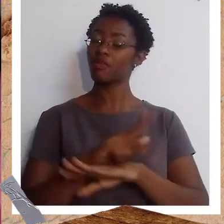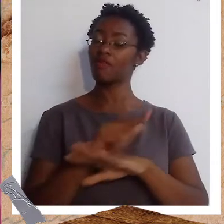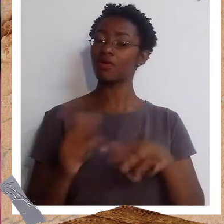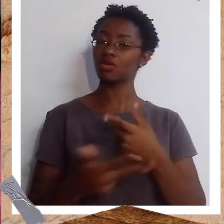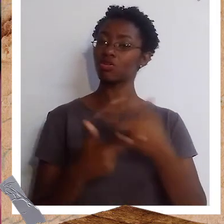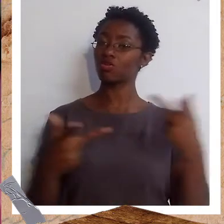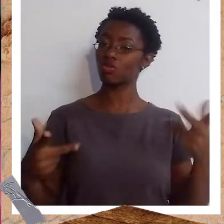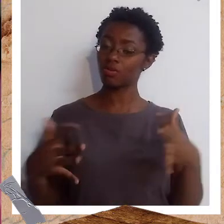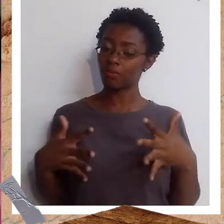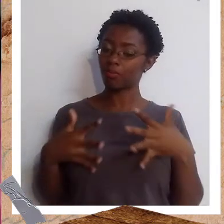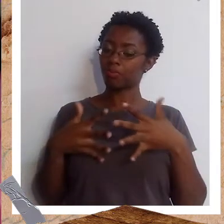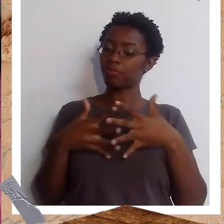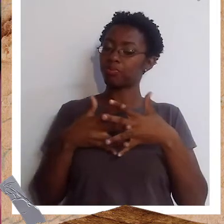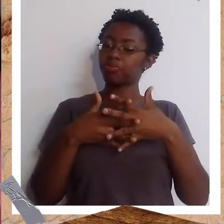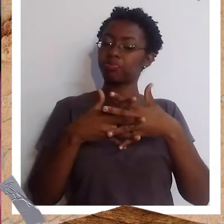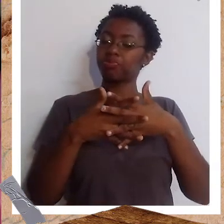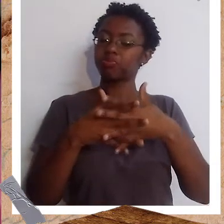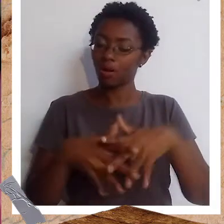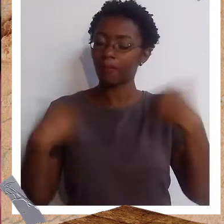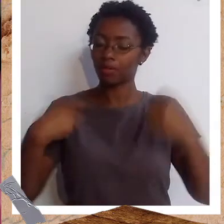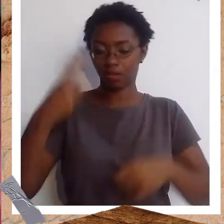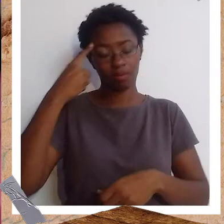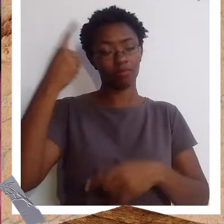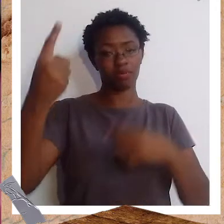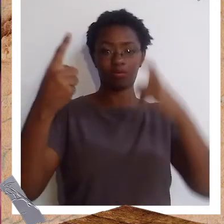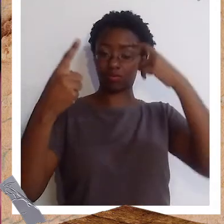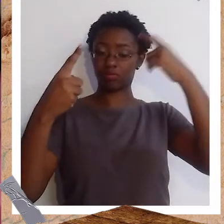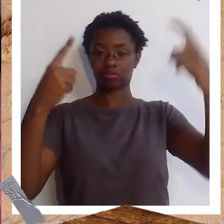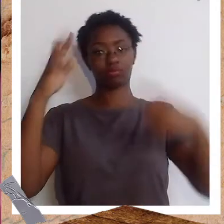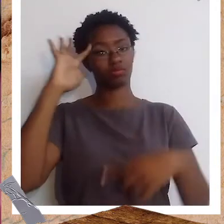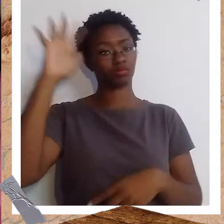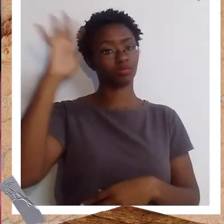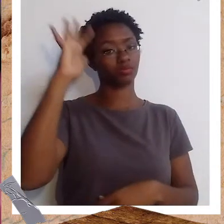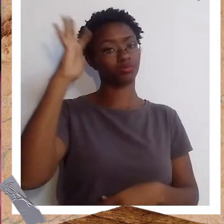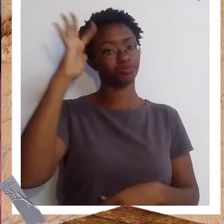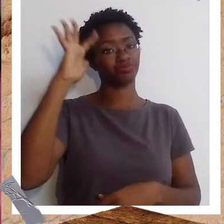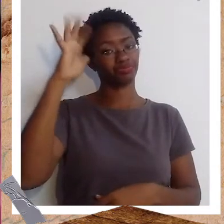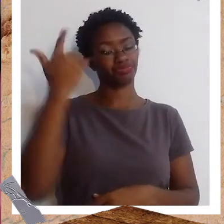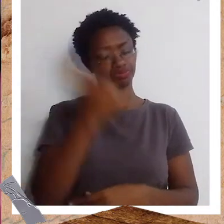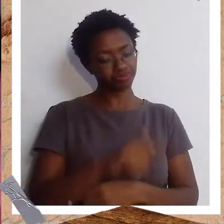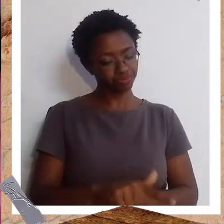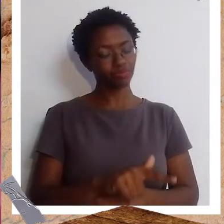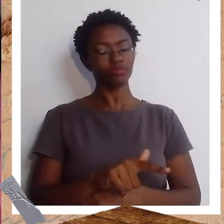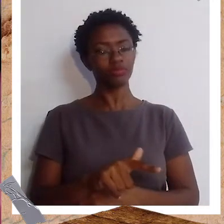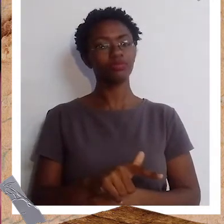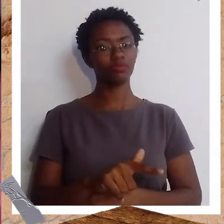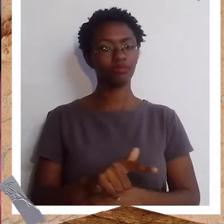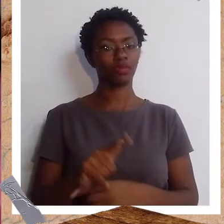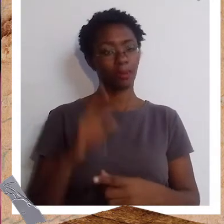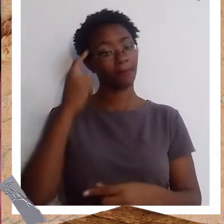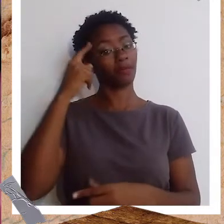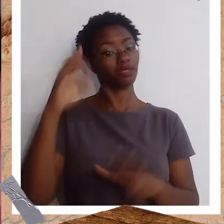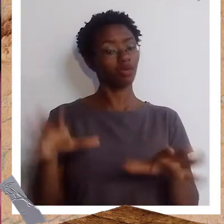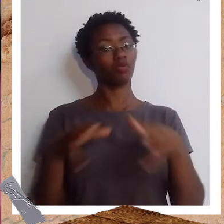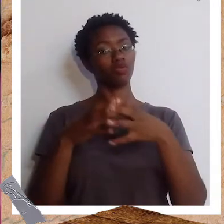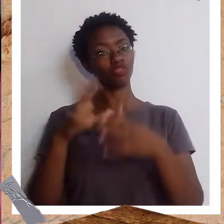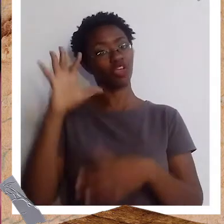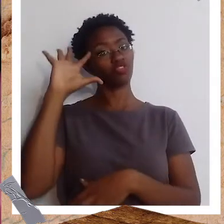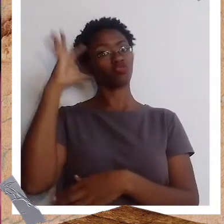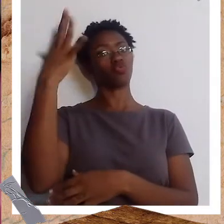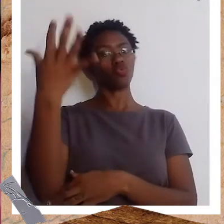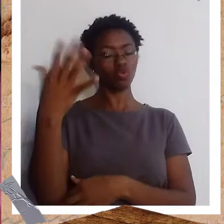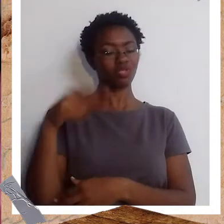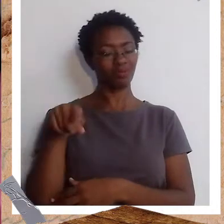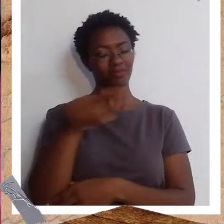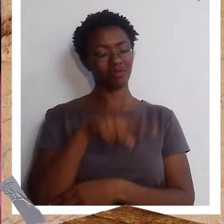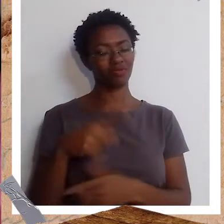e que precisam ser pensadas e serem pensadas e precisamos encontrar coletivamente soluções para essas